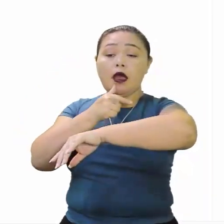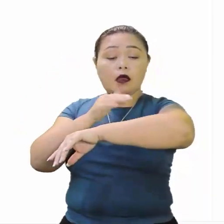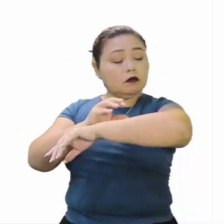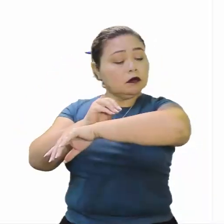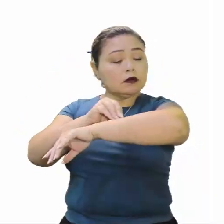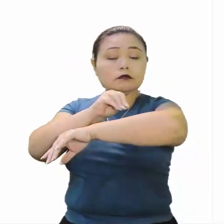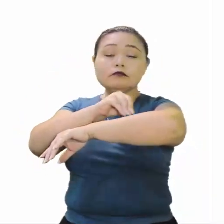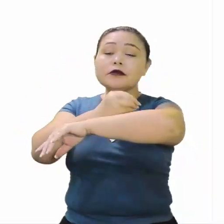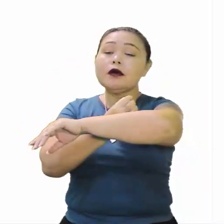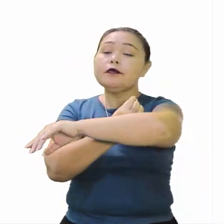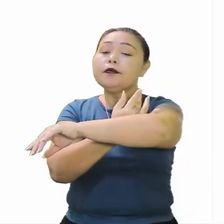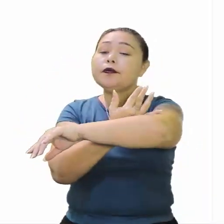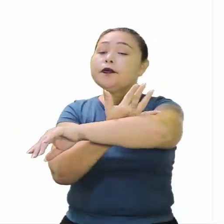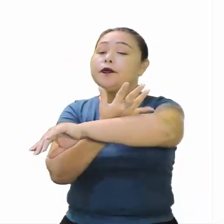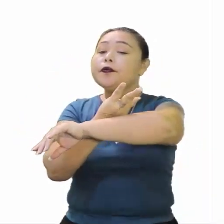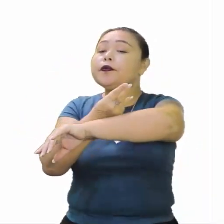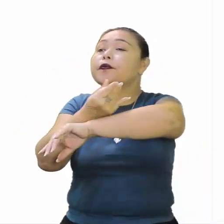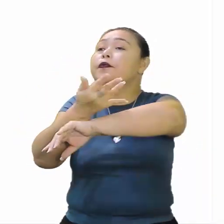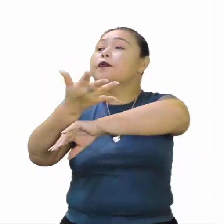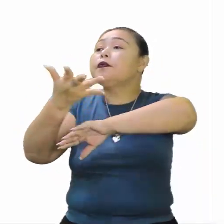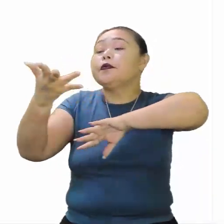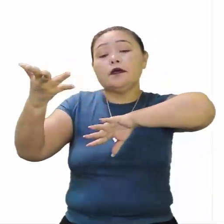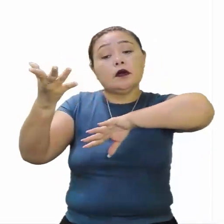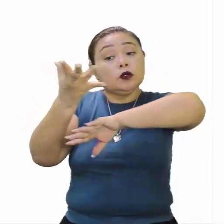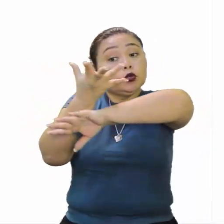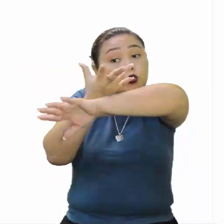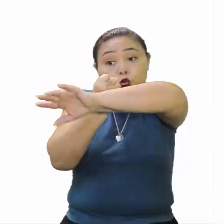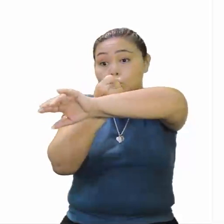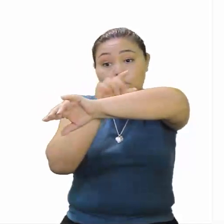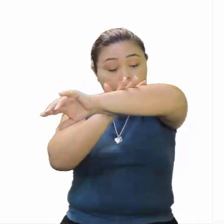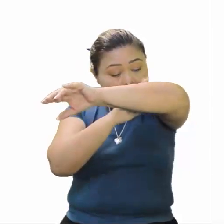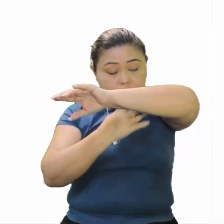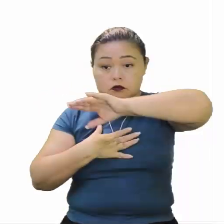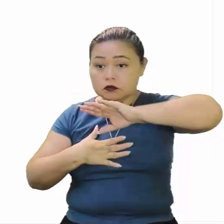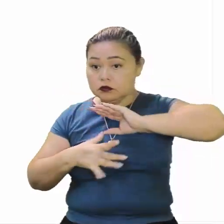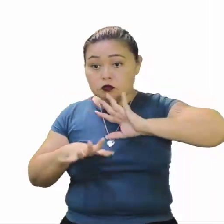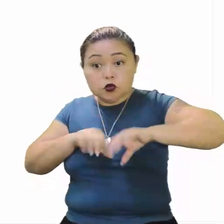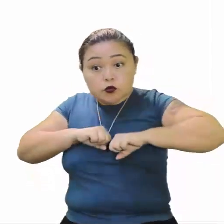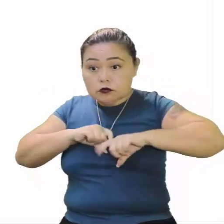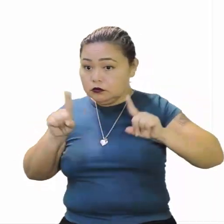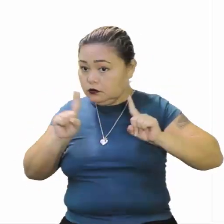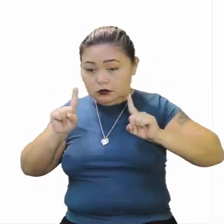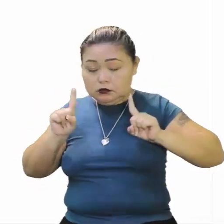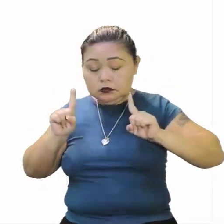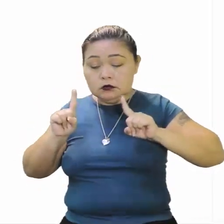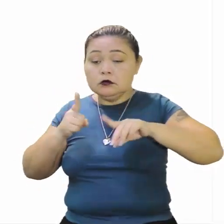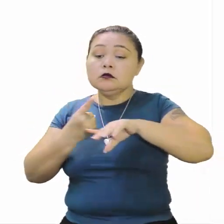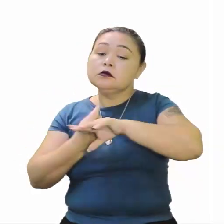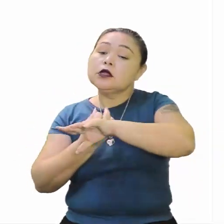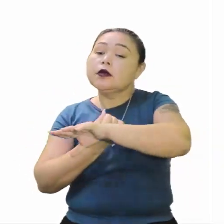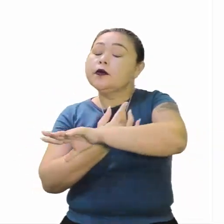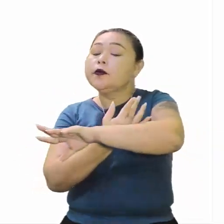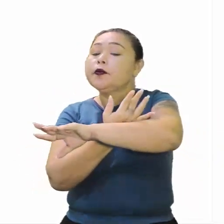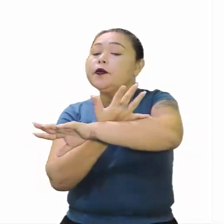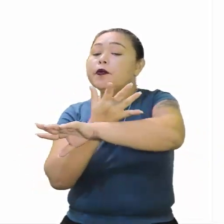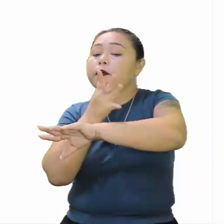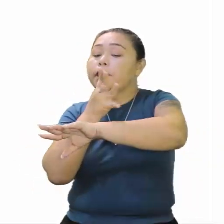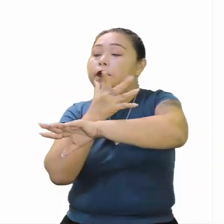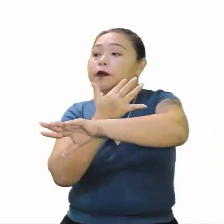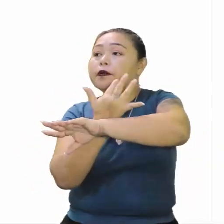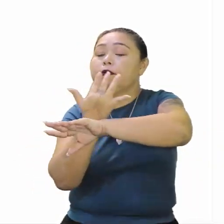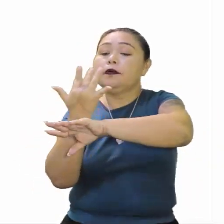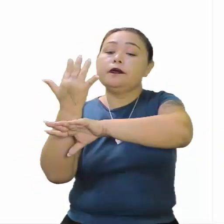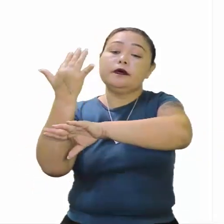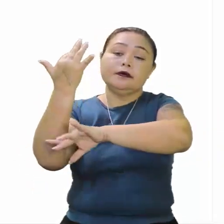ela evaporou, ela não infiltrou no seu corpo, mas simplesmente uma vaporização lenta